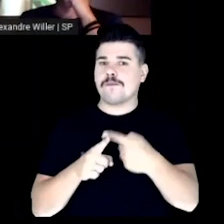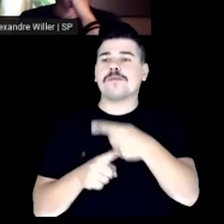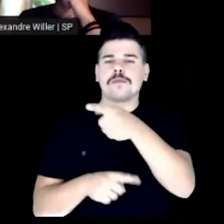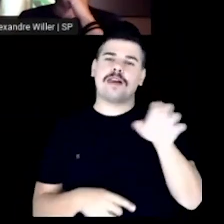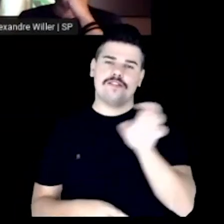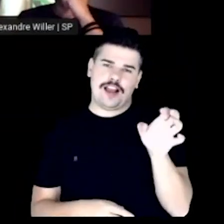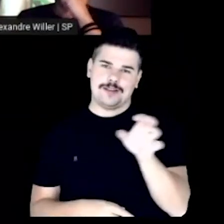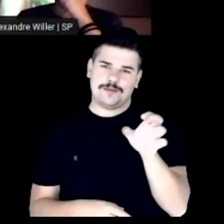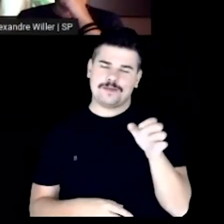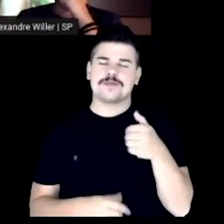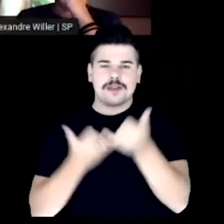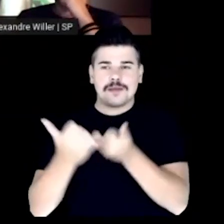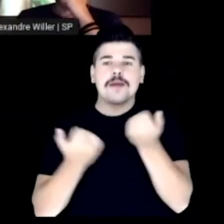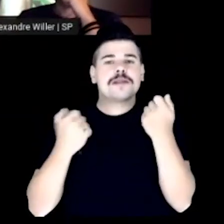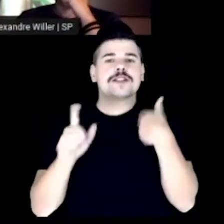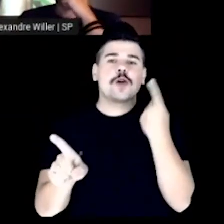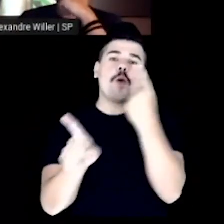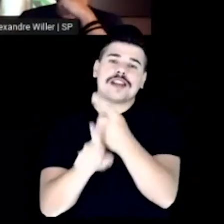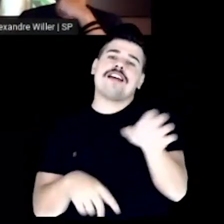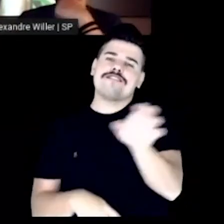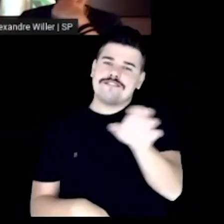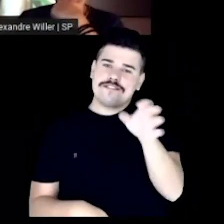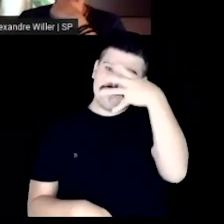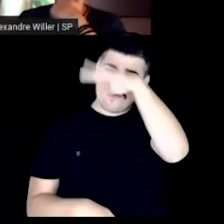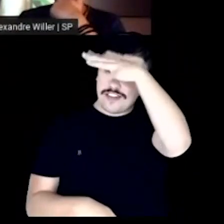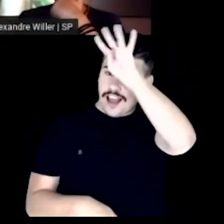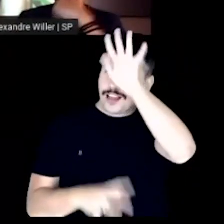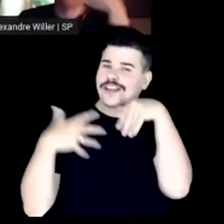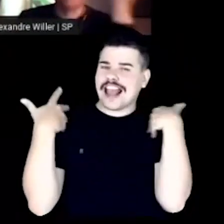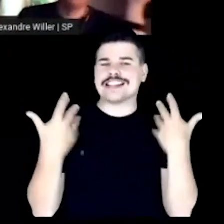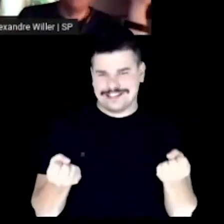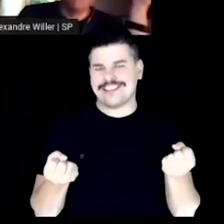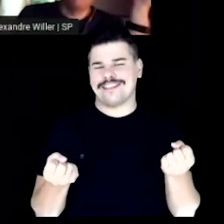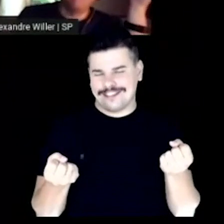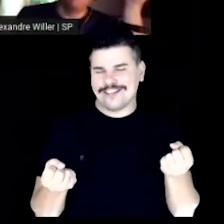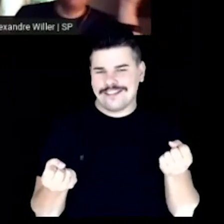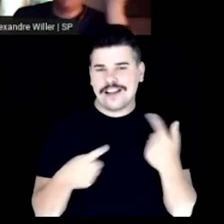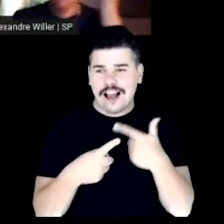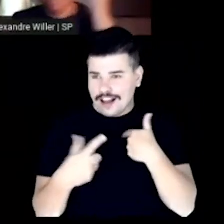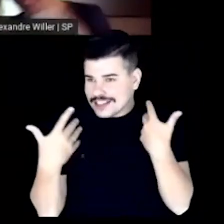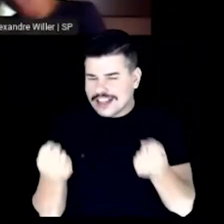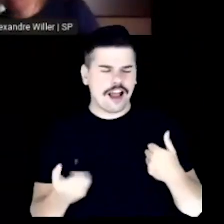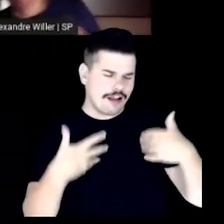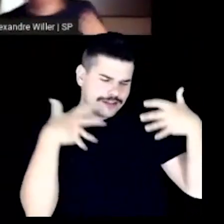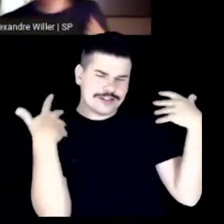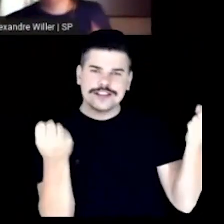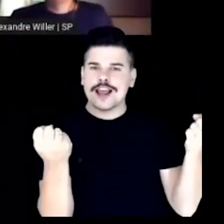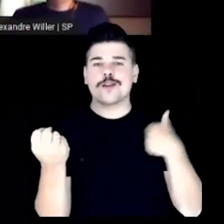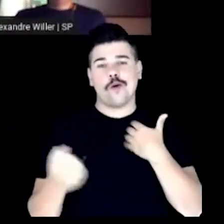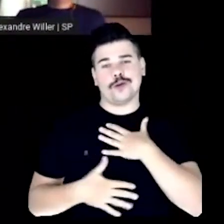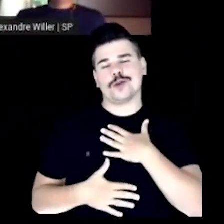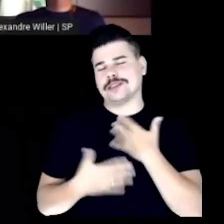até peculiar, né? Porque foi outro viado. Eu sempre brinco com isso. Ó, precisa encontrar outro viado que apoiasse. Falando,